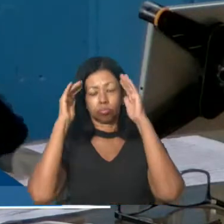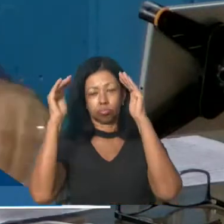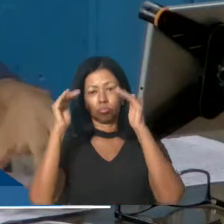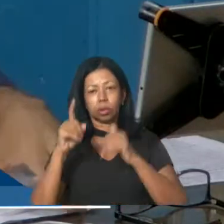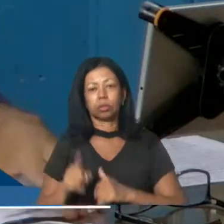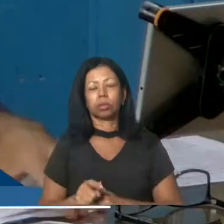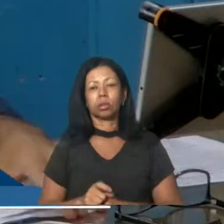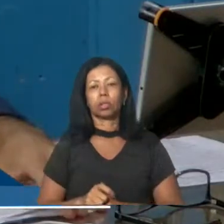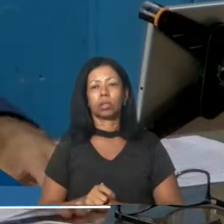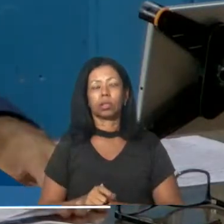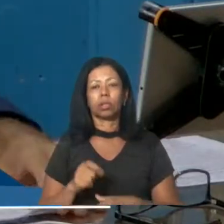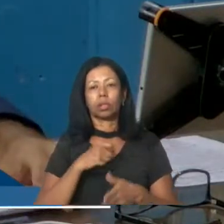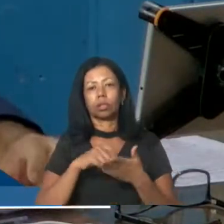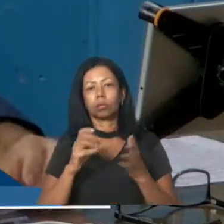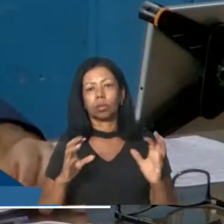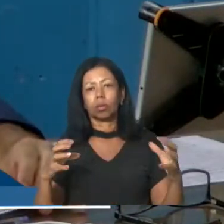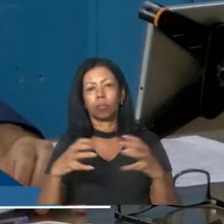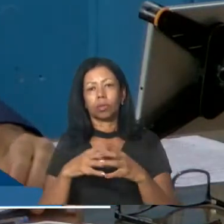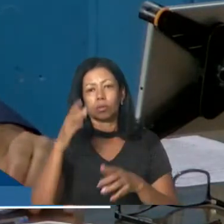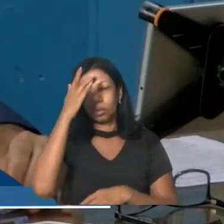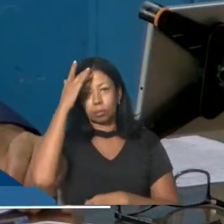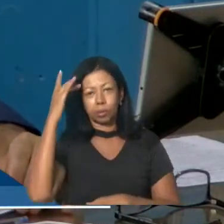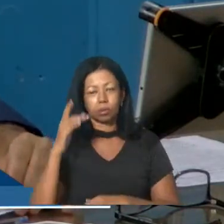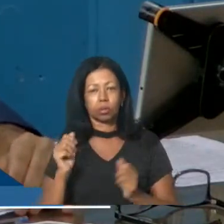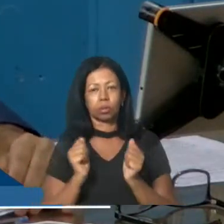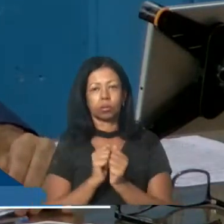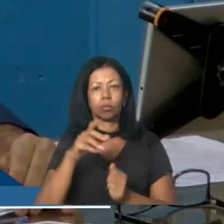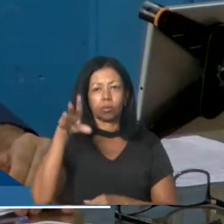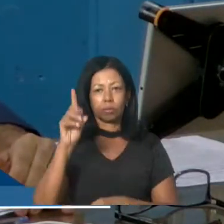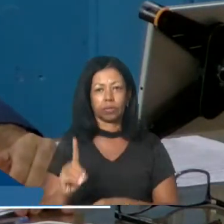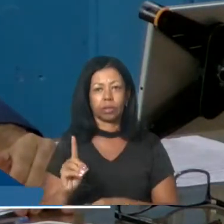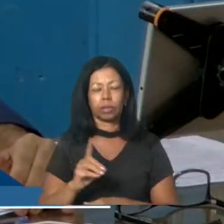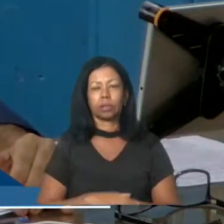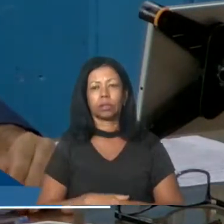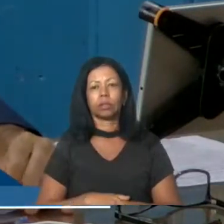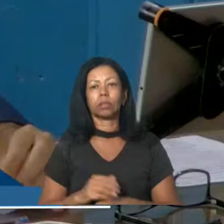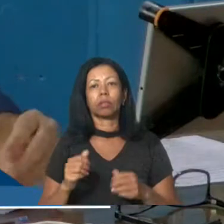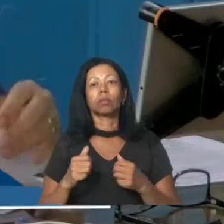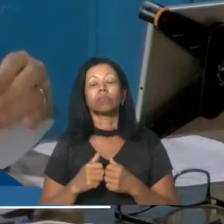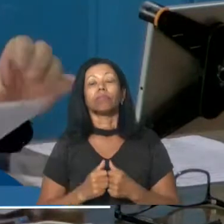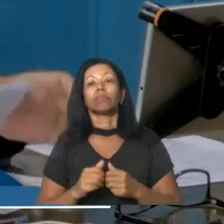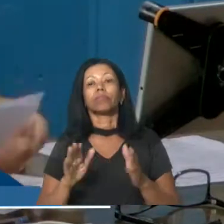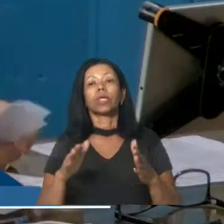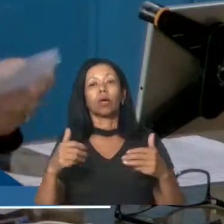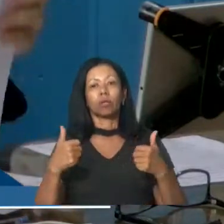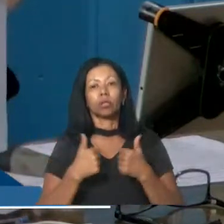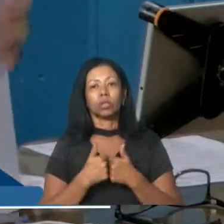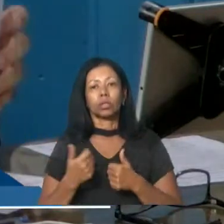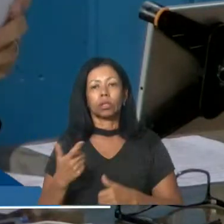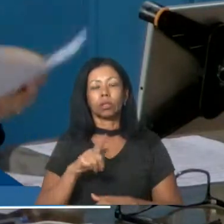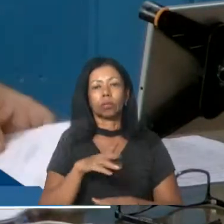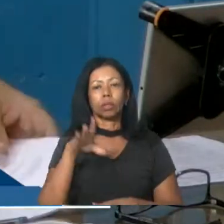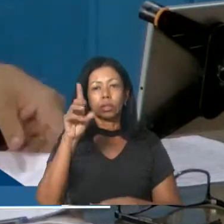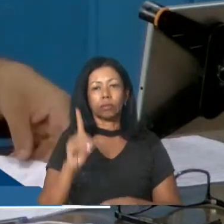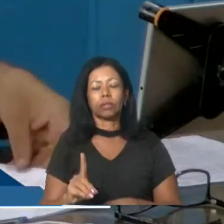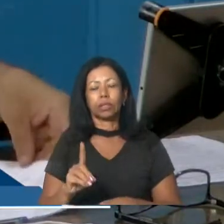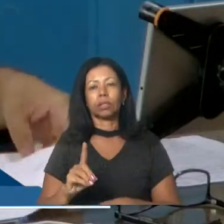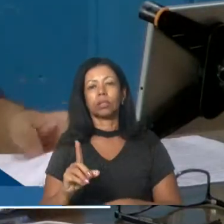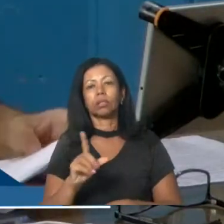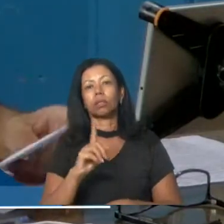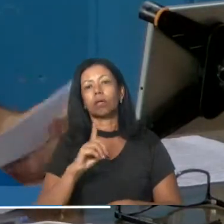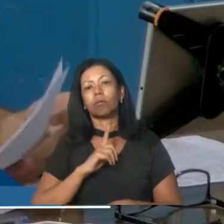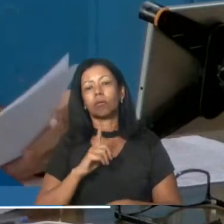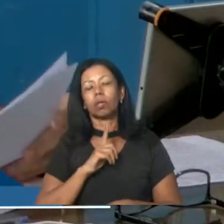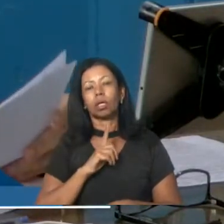comissão, para as pessoas topédicas com deficiência, né? São aqui autistas e outras deficiências, a gente não